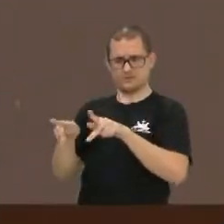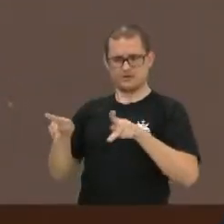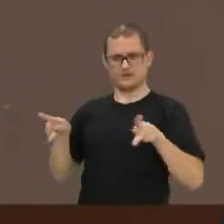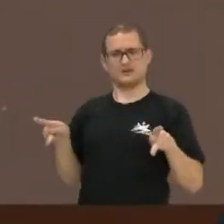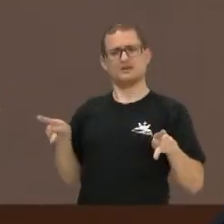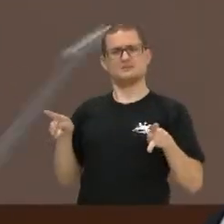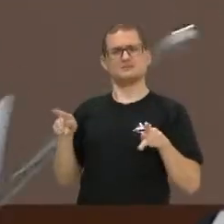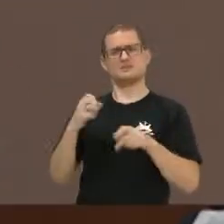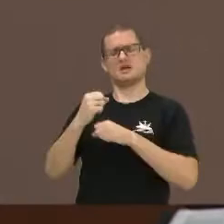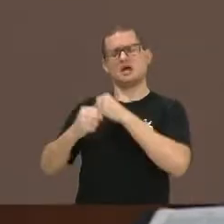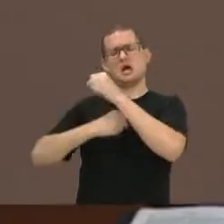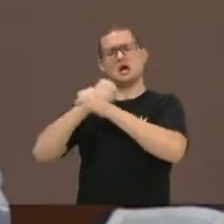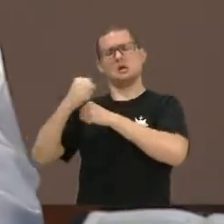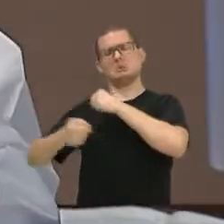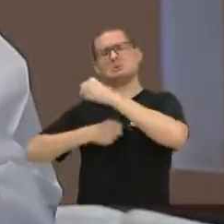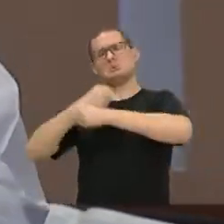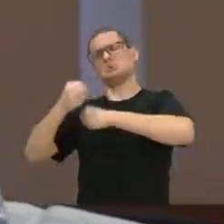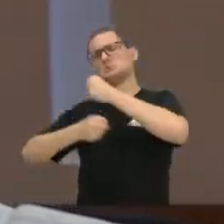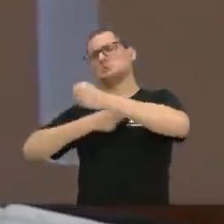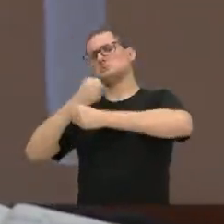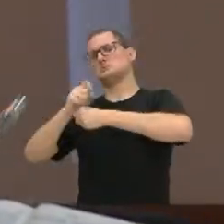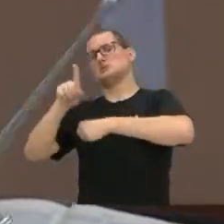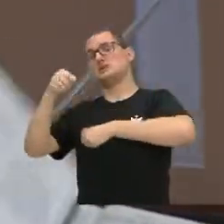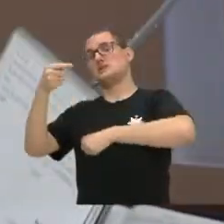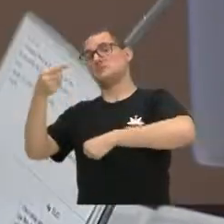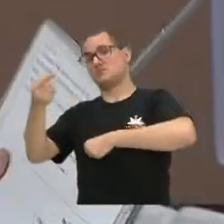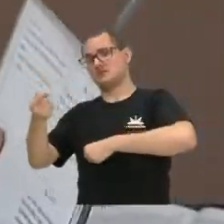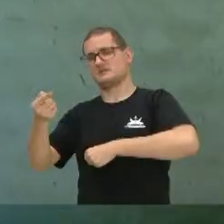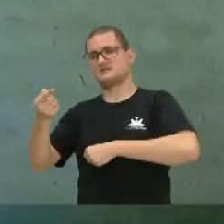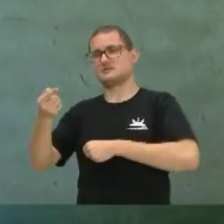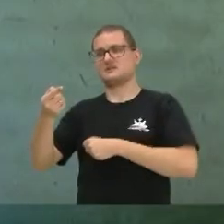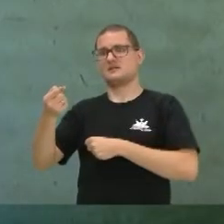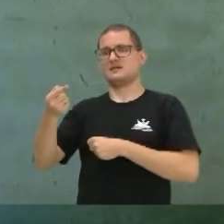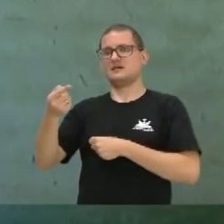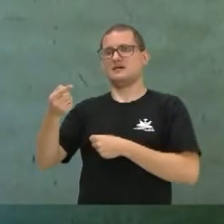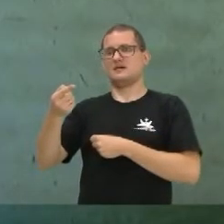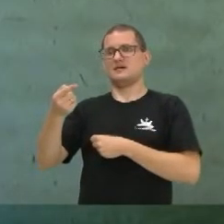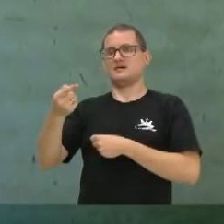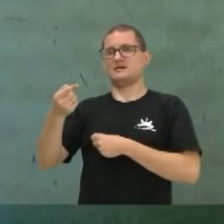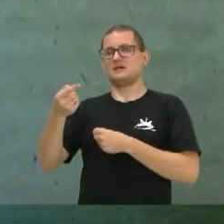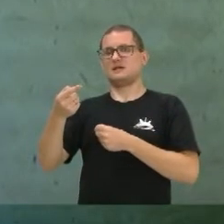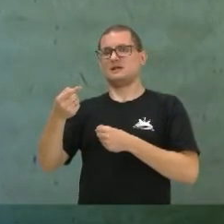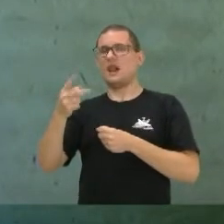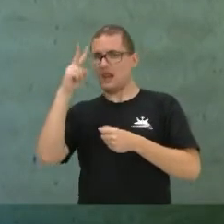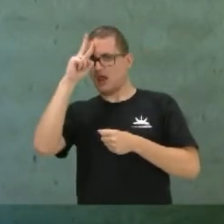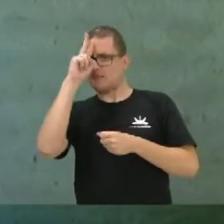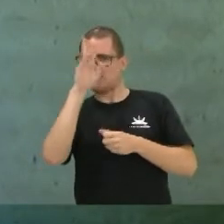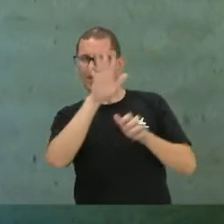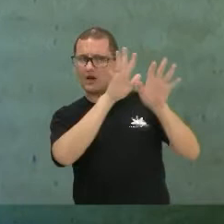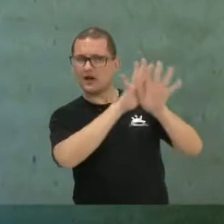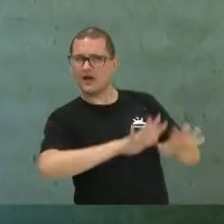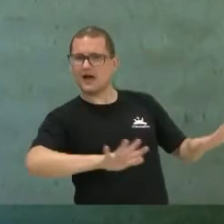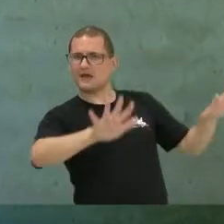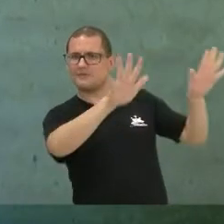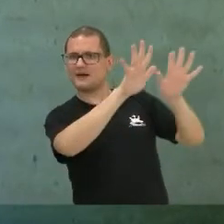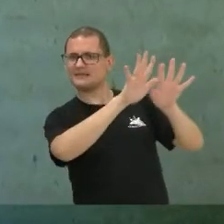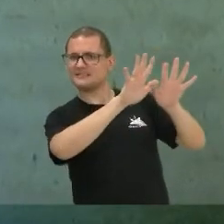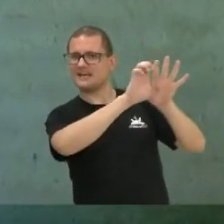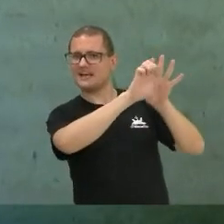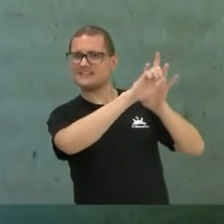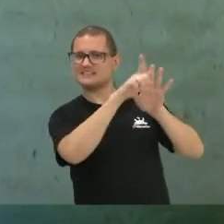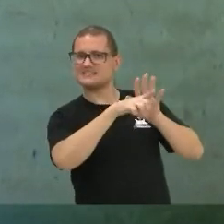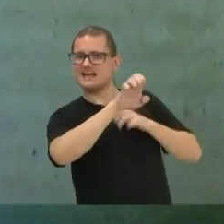anos depois nesse caso 600 anos depois serviu-se da mesma imagem um sopro de